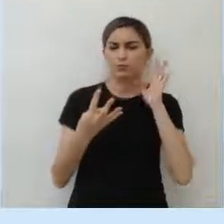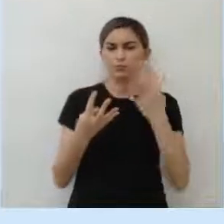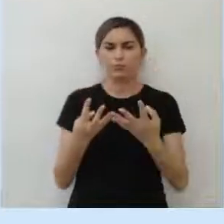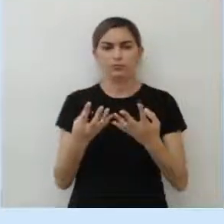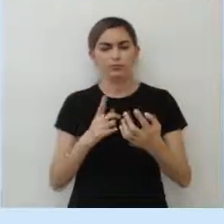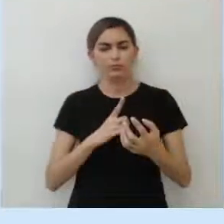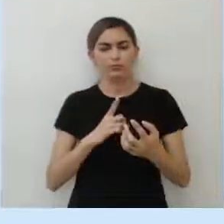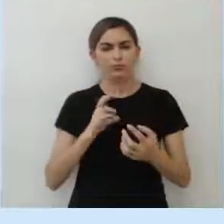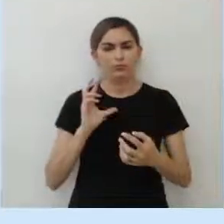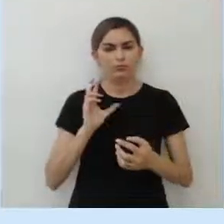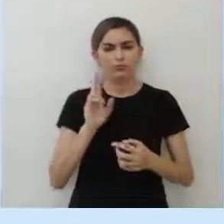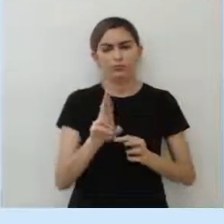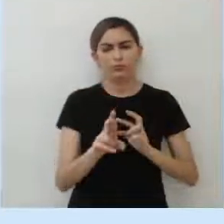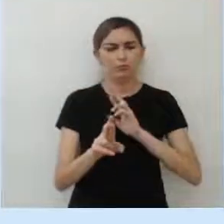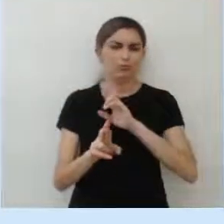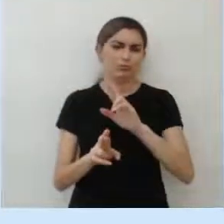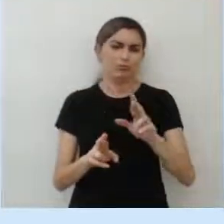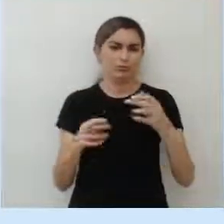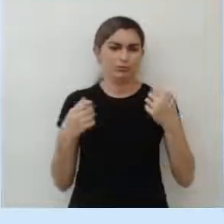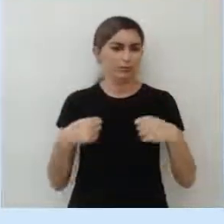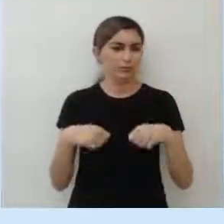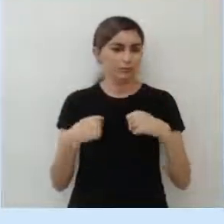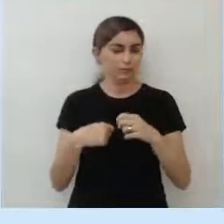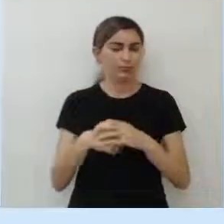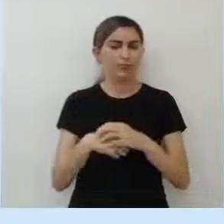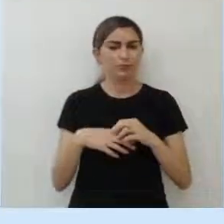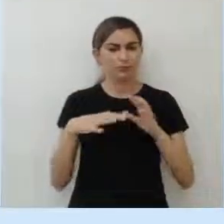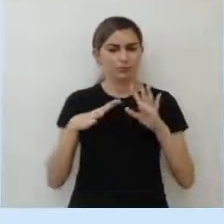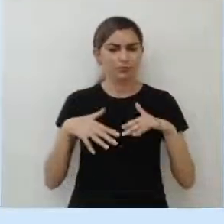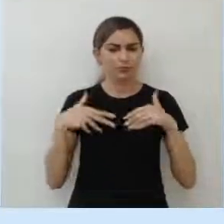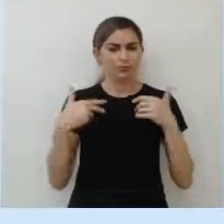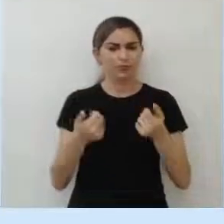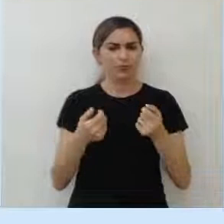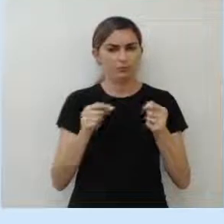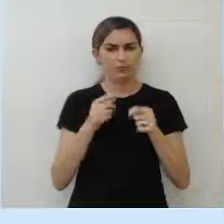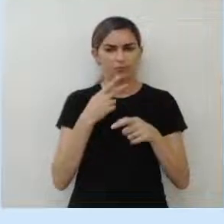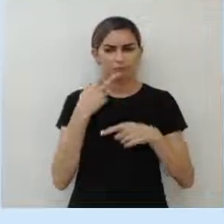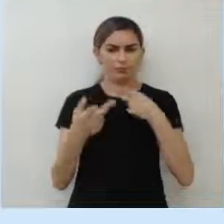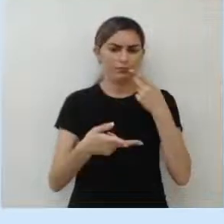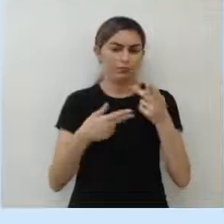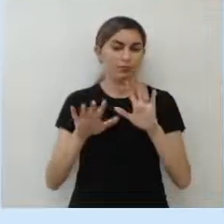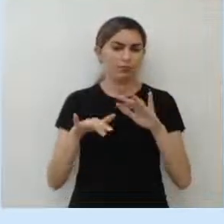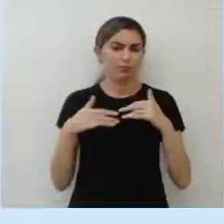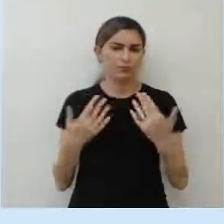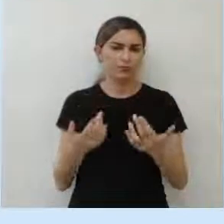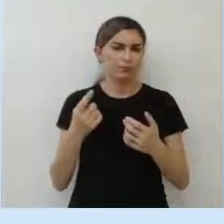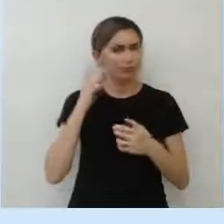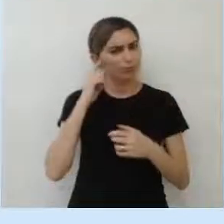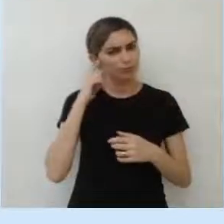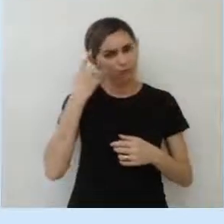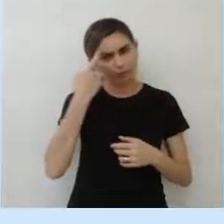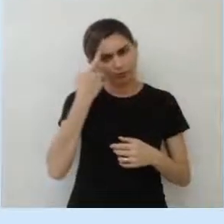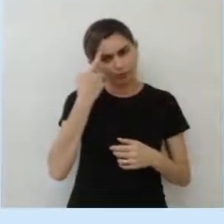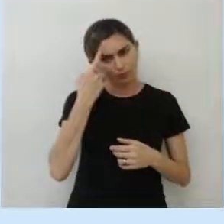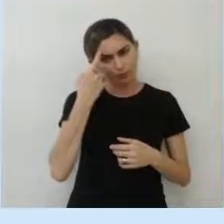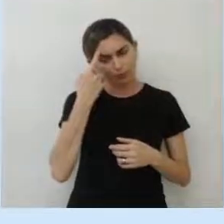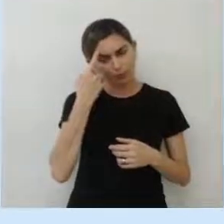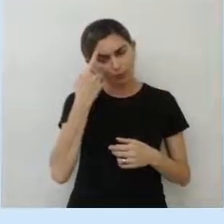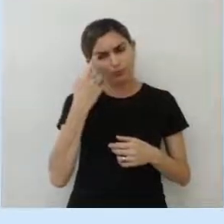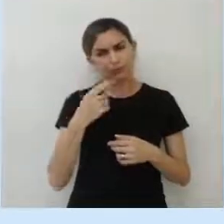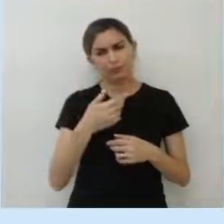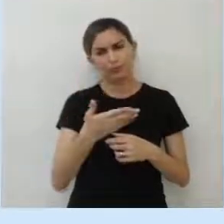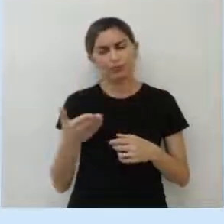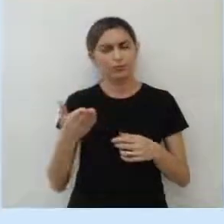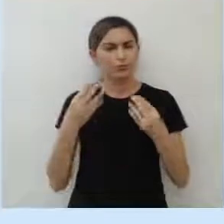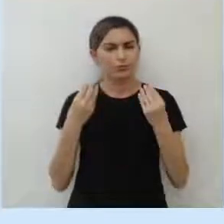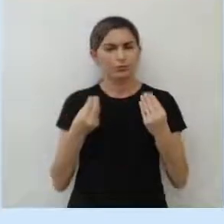ter as respostas que a gente precisa? Então é muito melhor que a gente fale quais são as nossas dúvidas, nossos questionamentos,